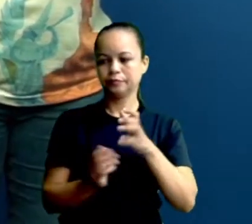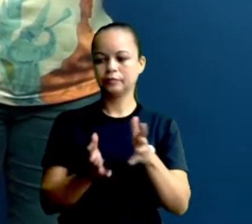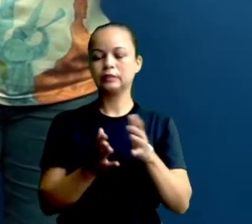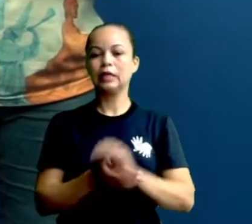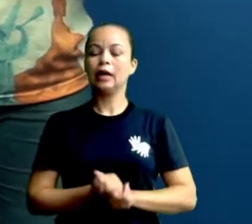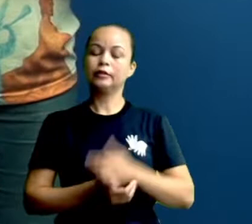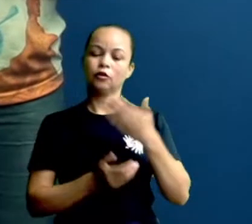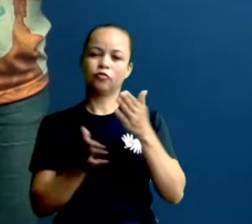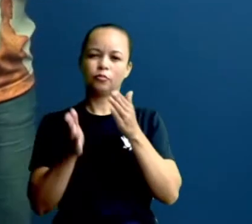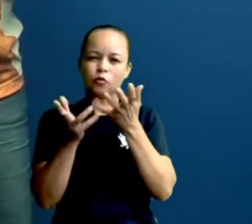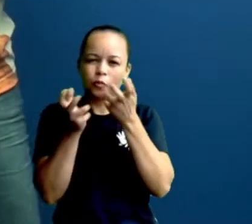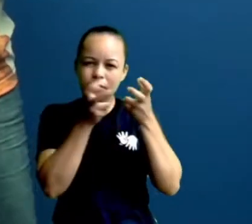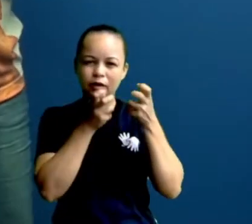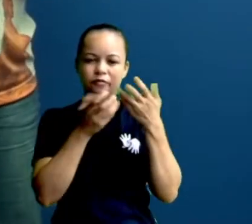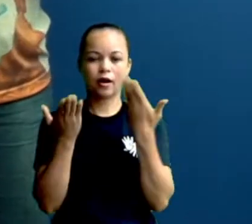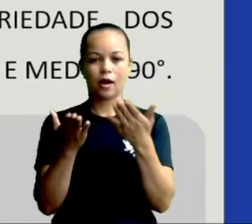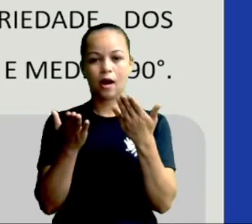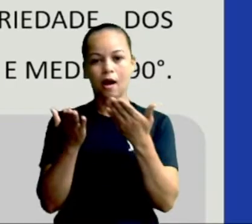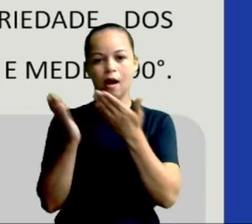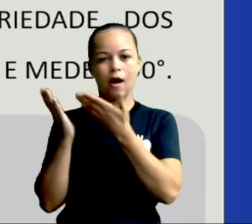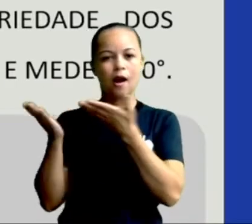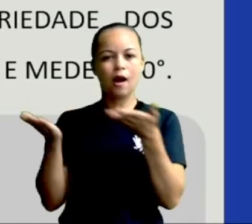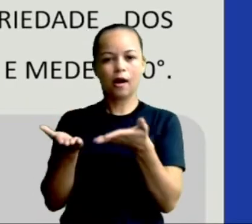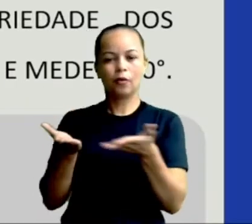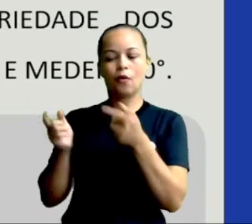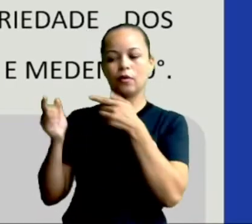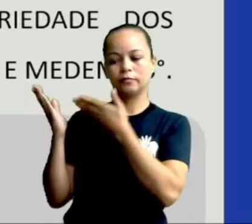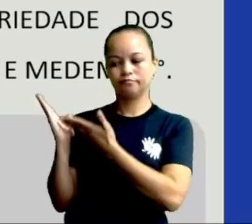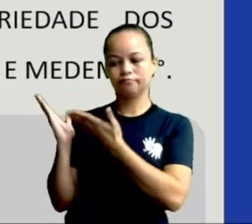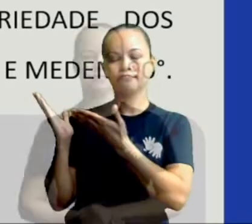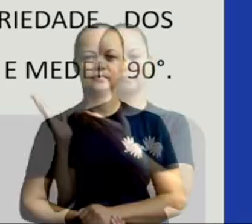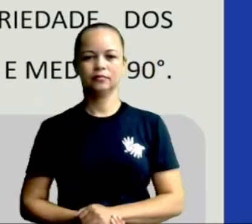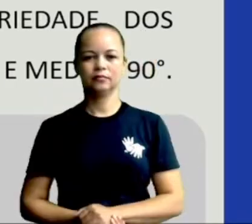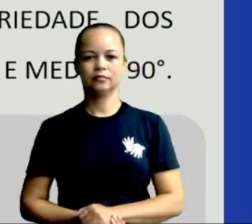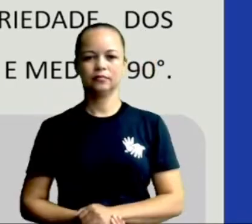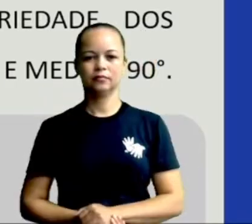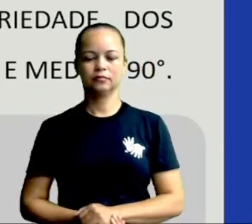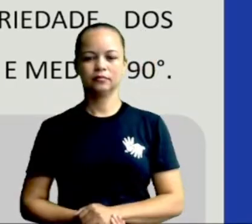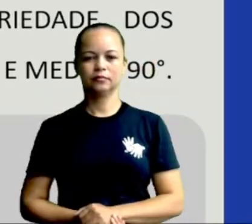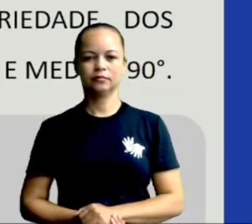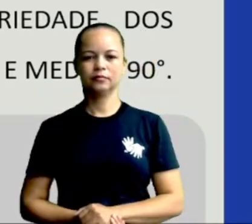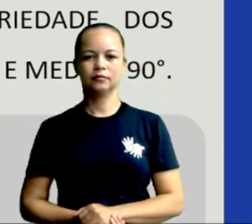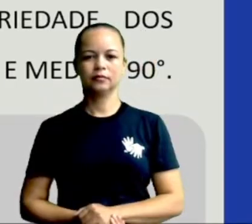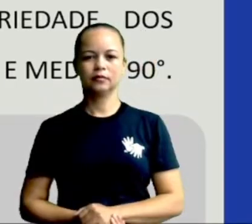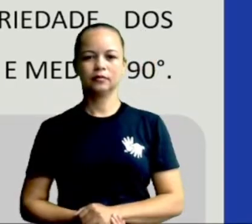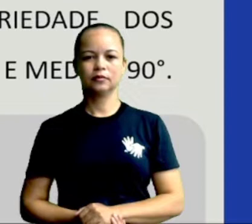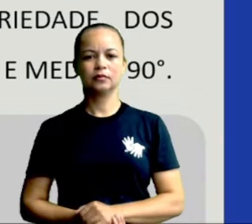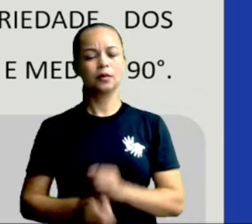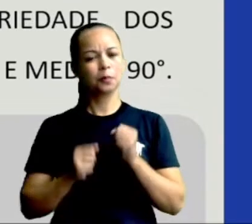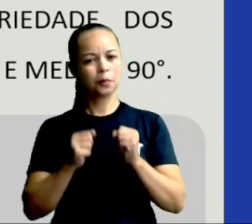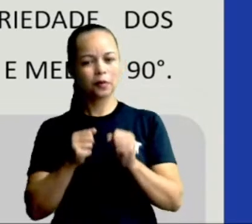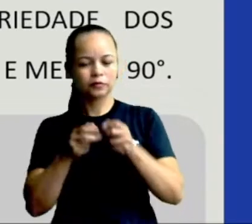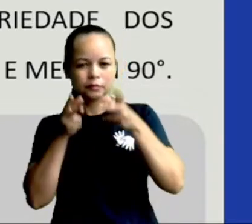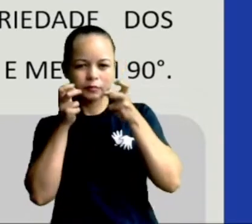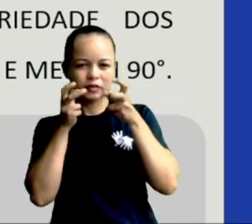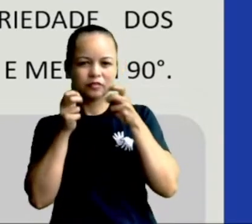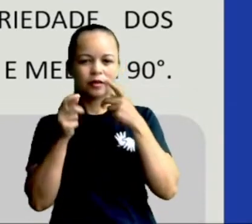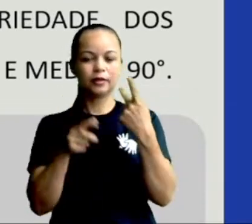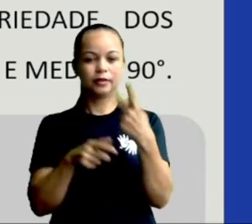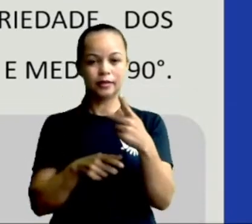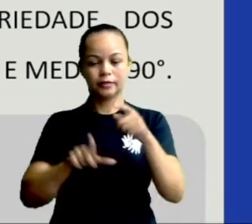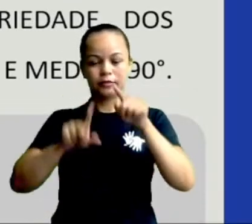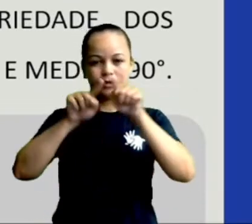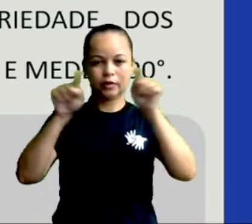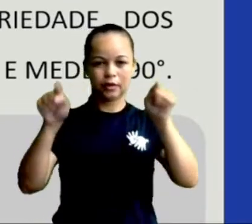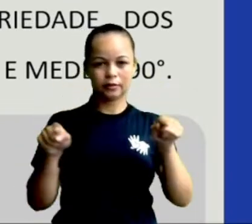possa entender. Observa bem aí esses retângulos. Podemos observar que esses retângulos são